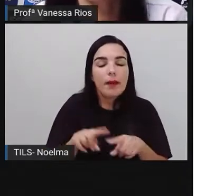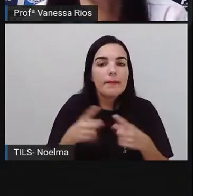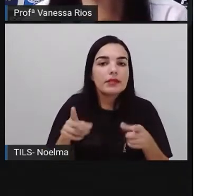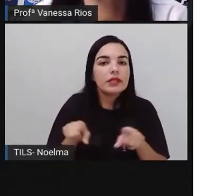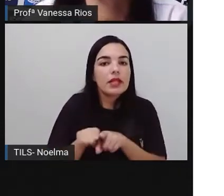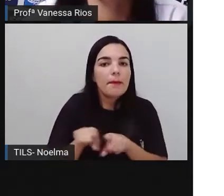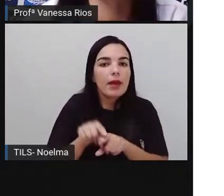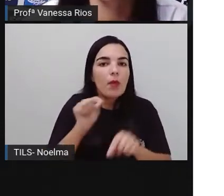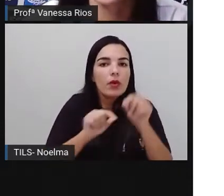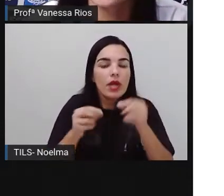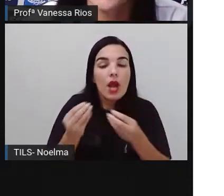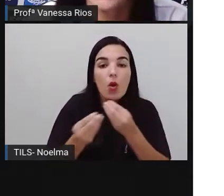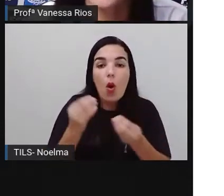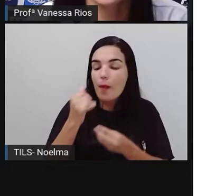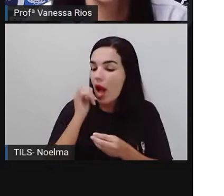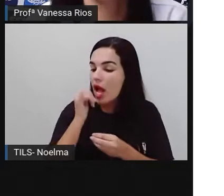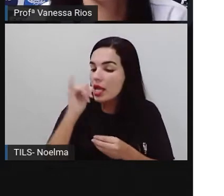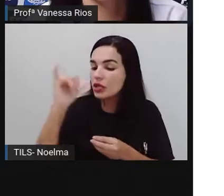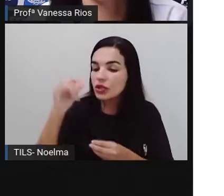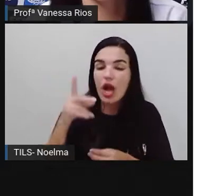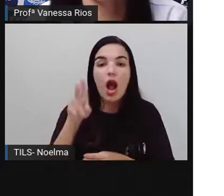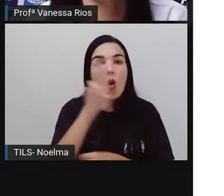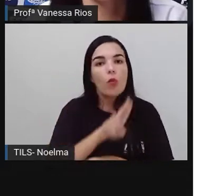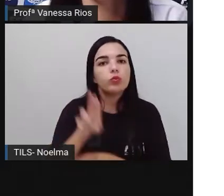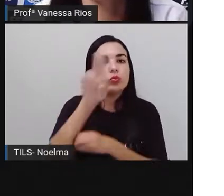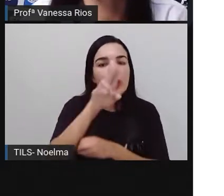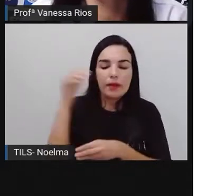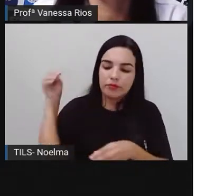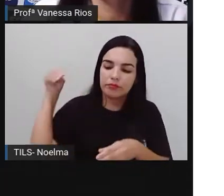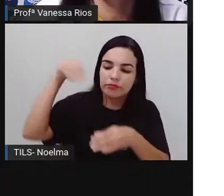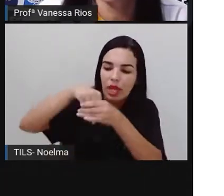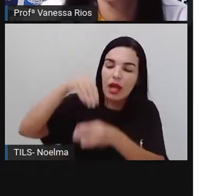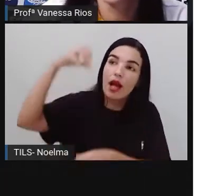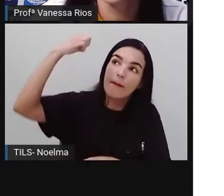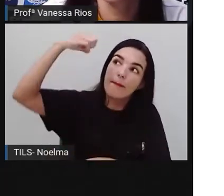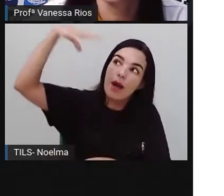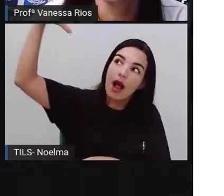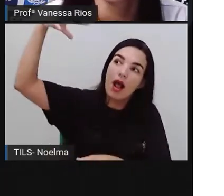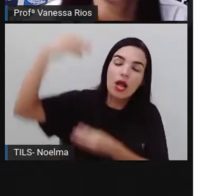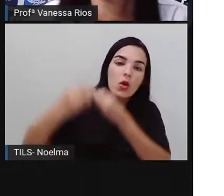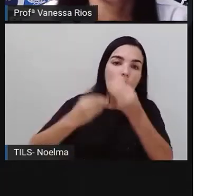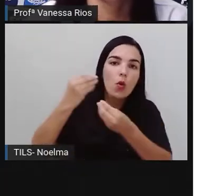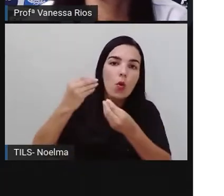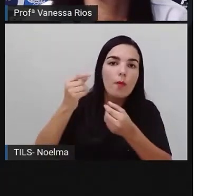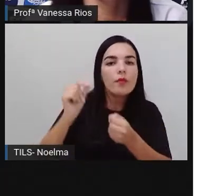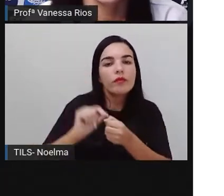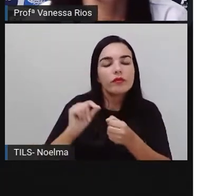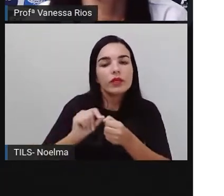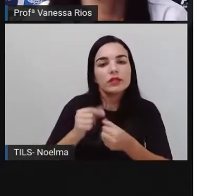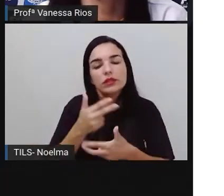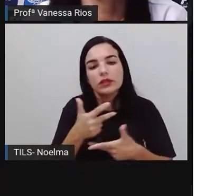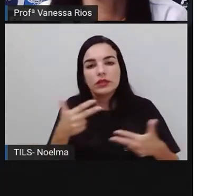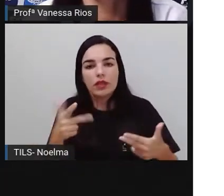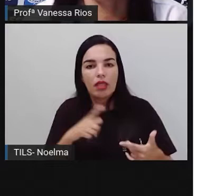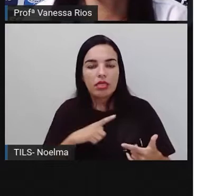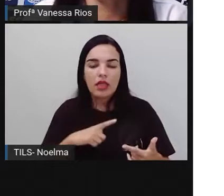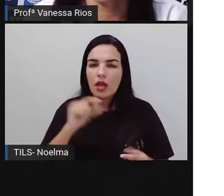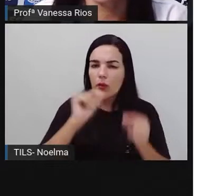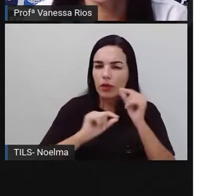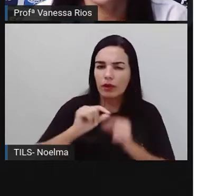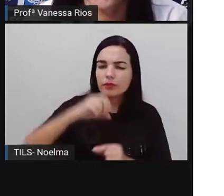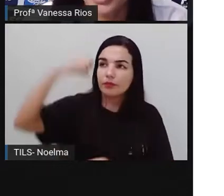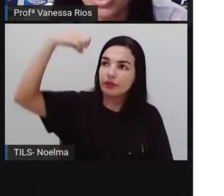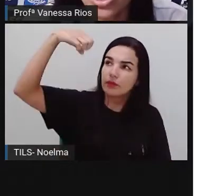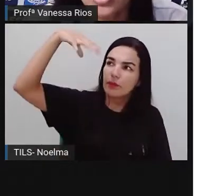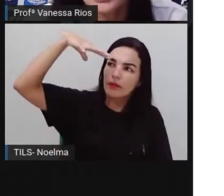a energia é utilizada nessas lâmpadas e como elas se comportam. Então, existem aí lâmpadas com